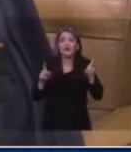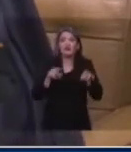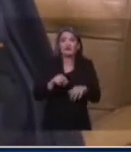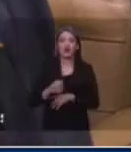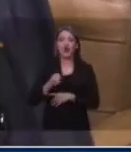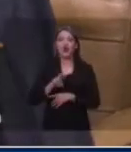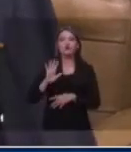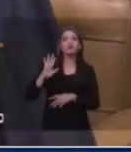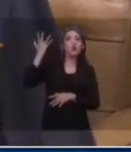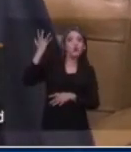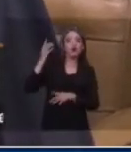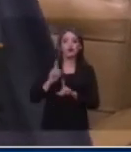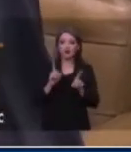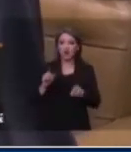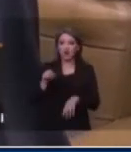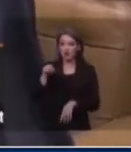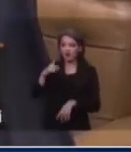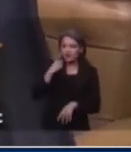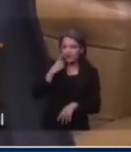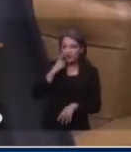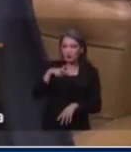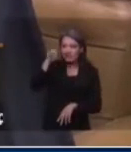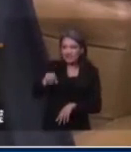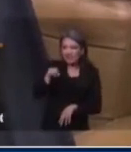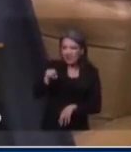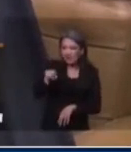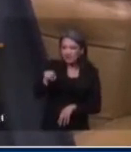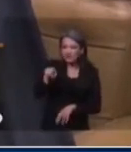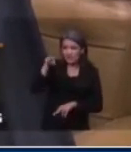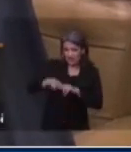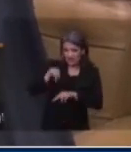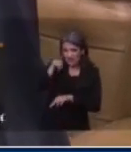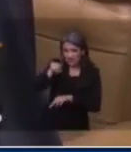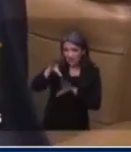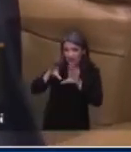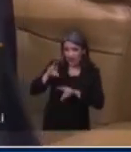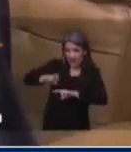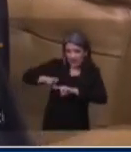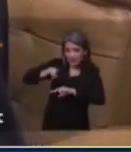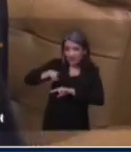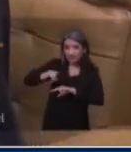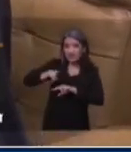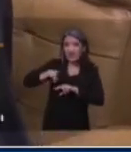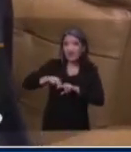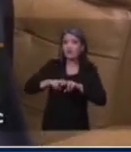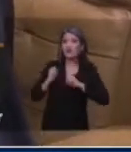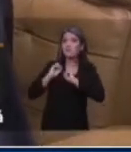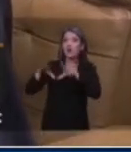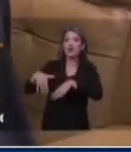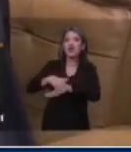suspeitas, como o bolsonarismo faz, como os que instalaram a CPMI do golpe, tentaram fazer e se deram